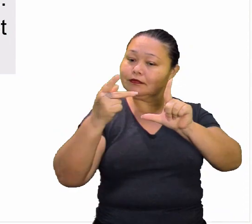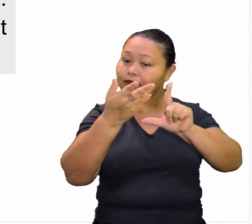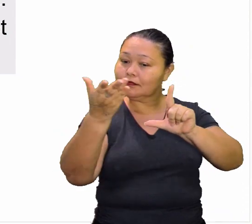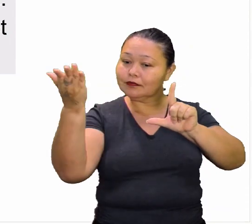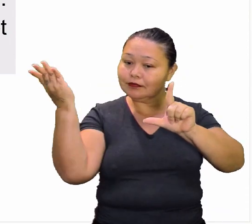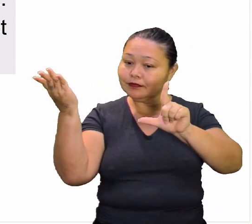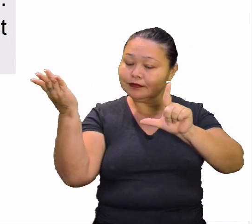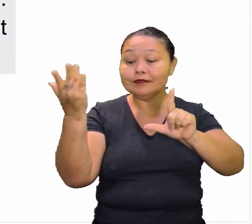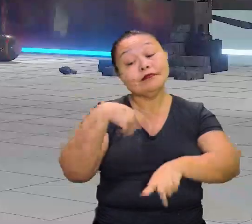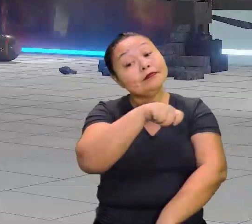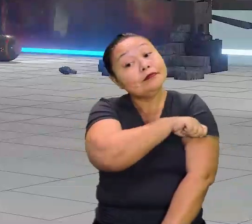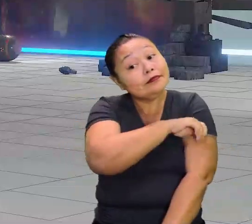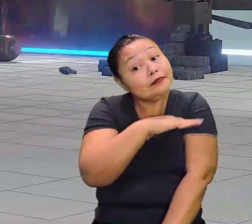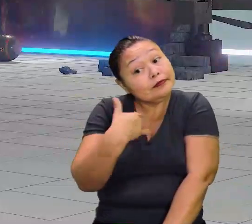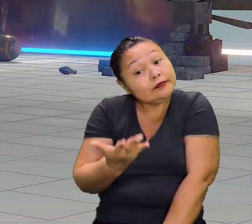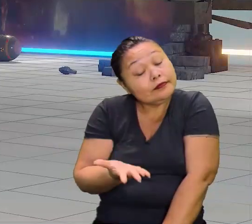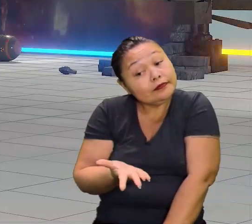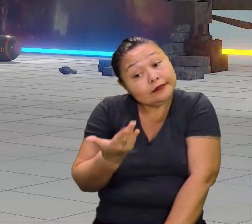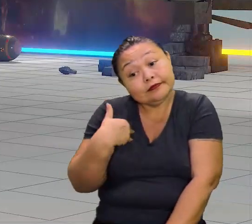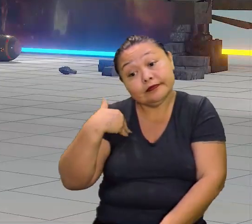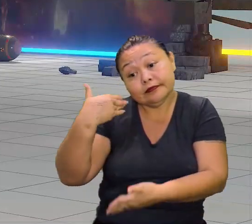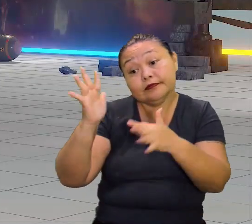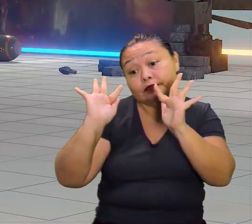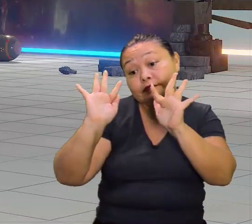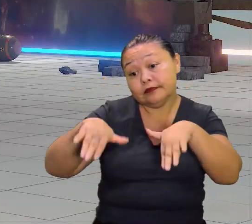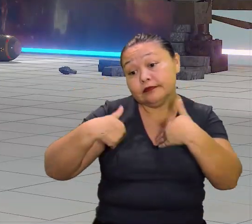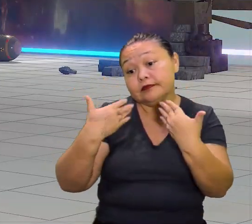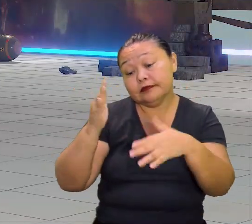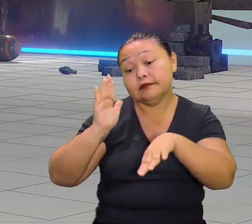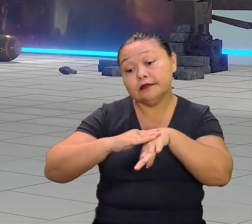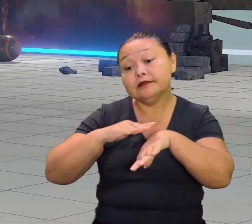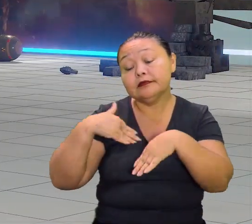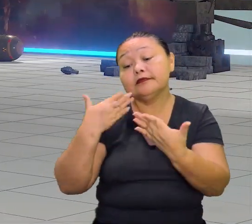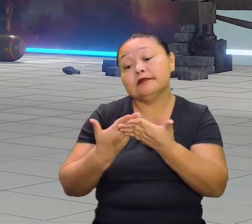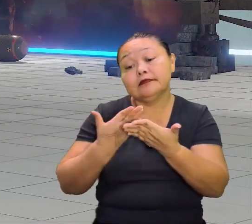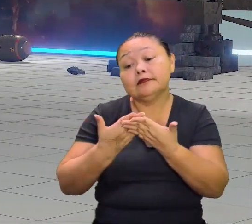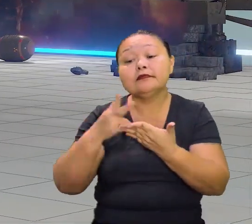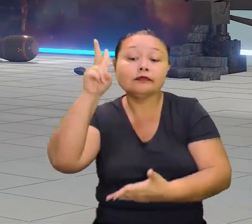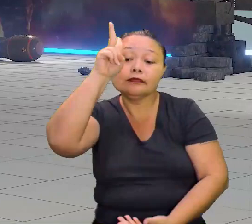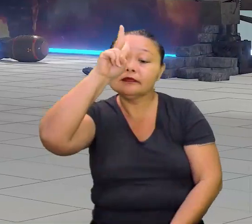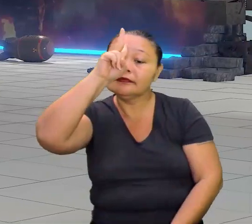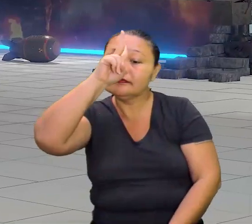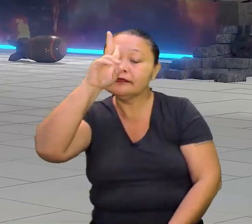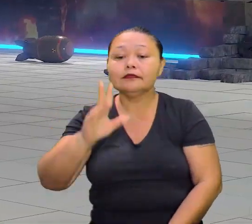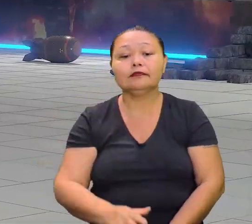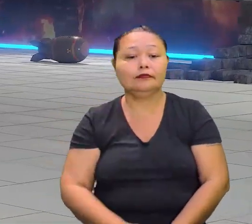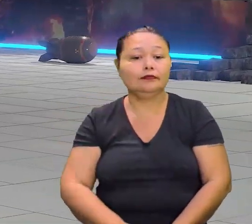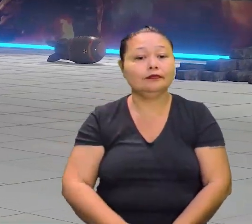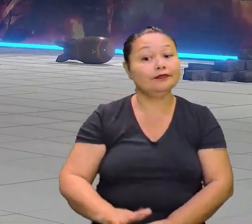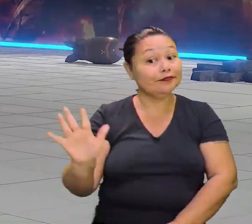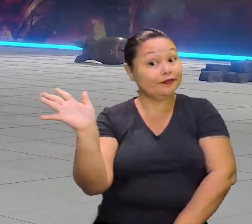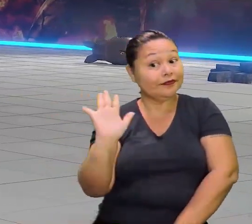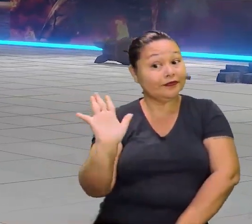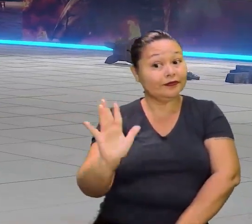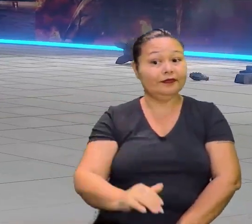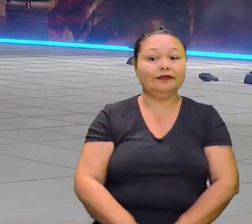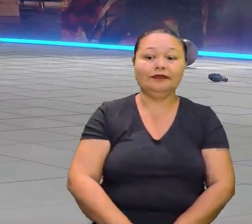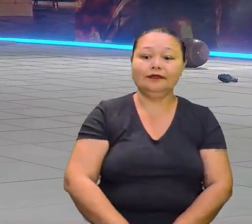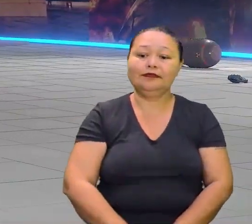Aluno, infelizmente, chegamos ao final de mais uma aula de história. Tchau!